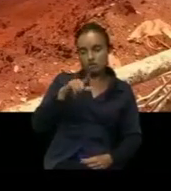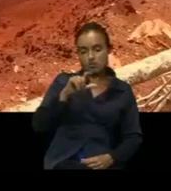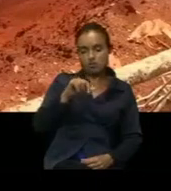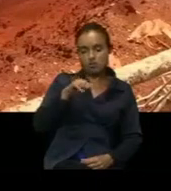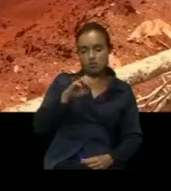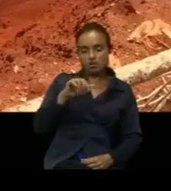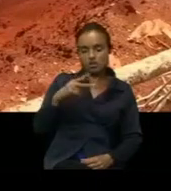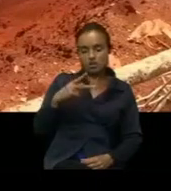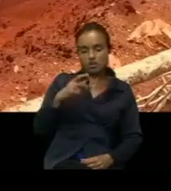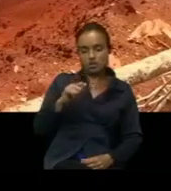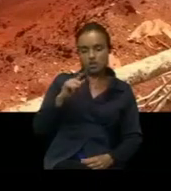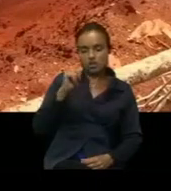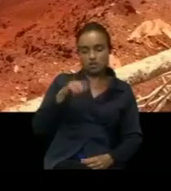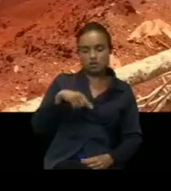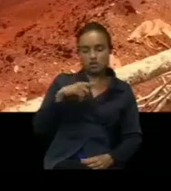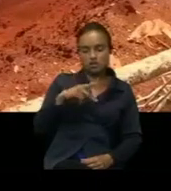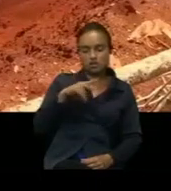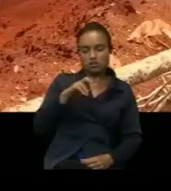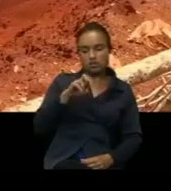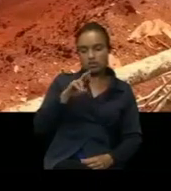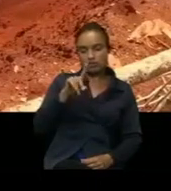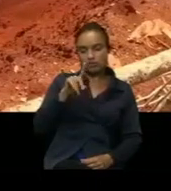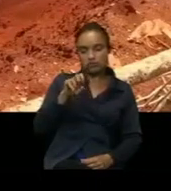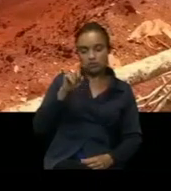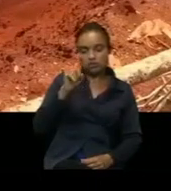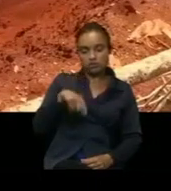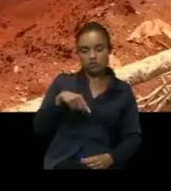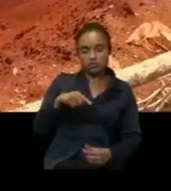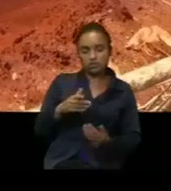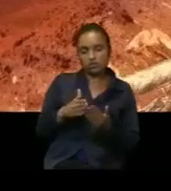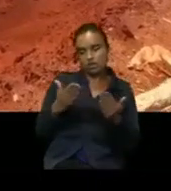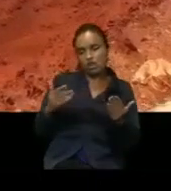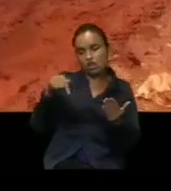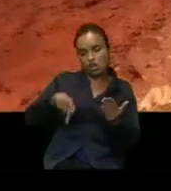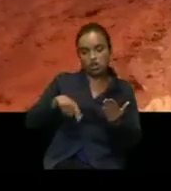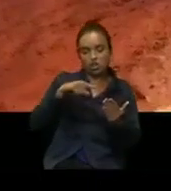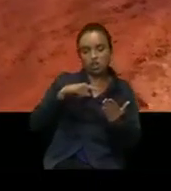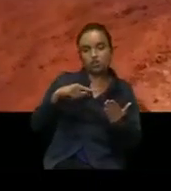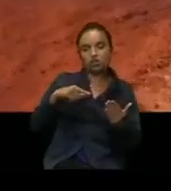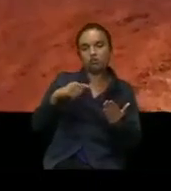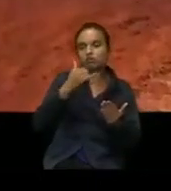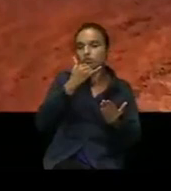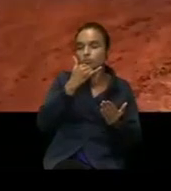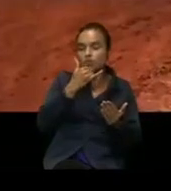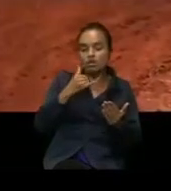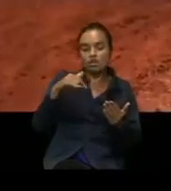telhado verde, está o local de corte e dobra de aço. Então, pode dar o play.